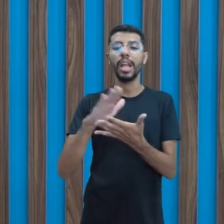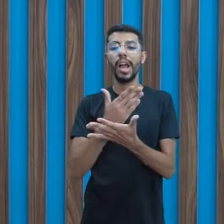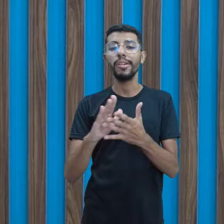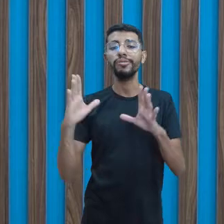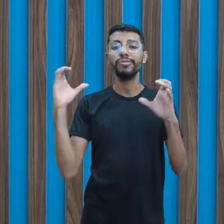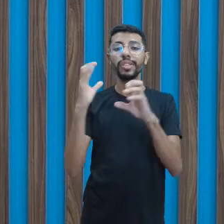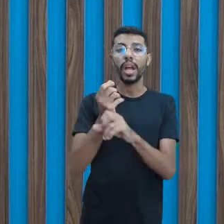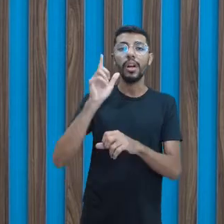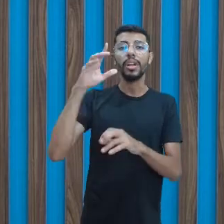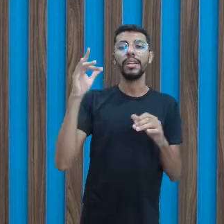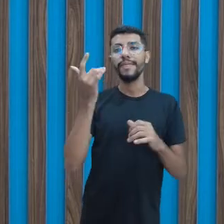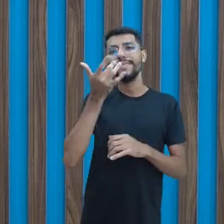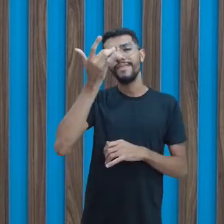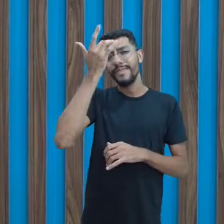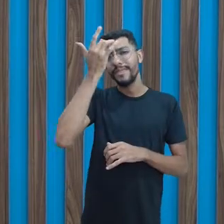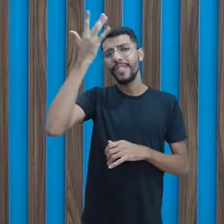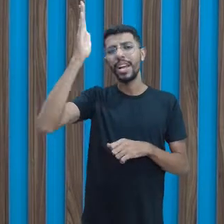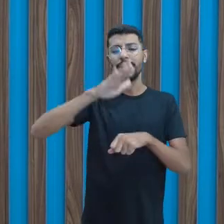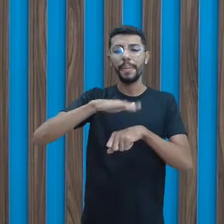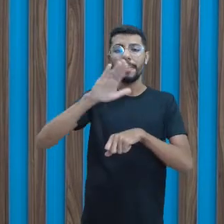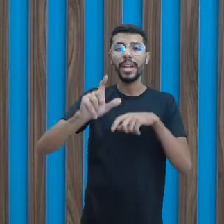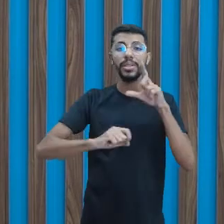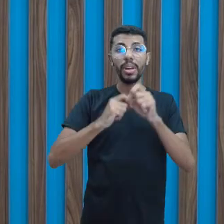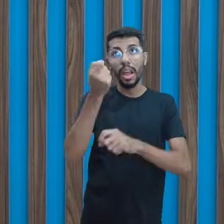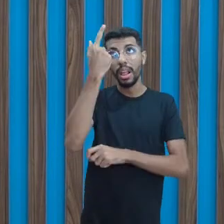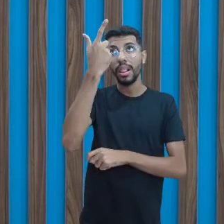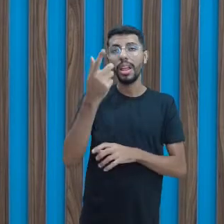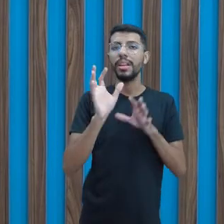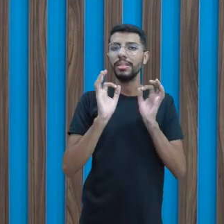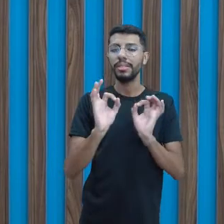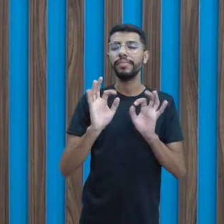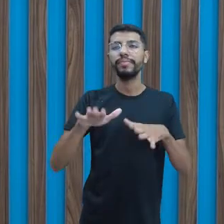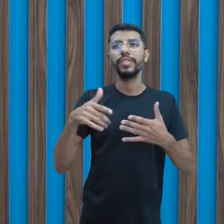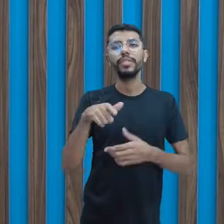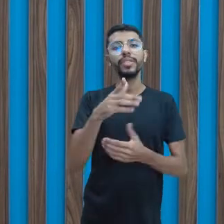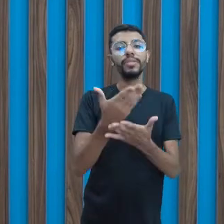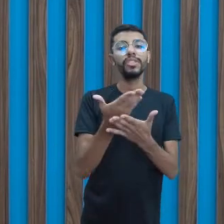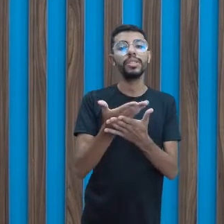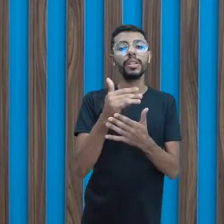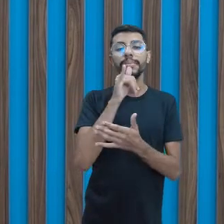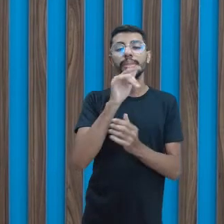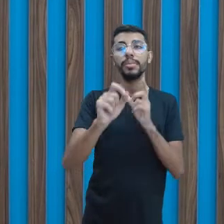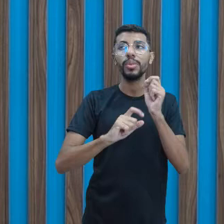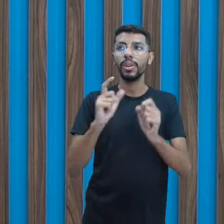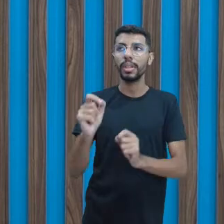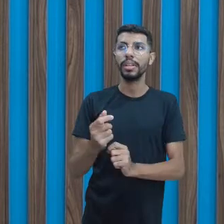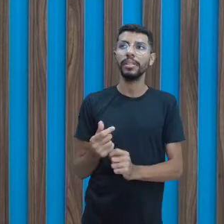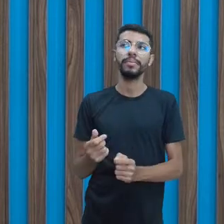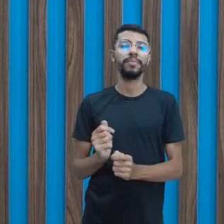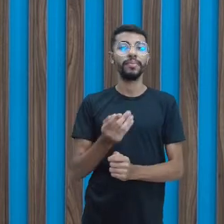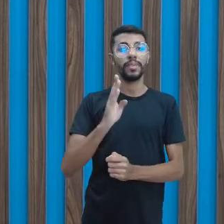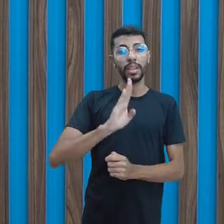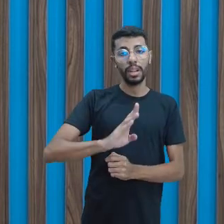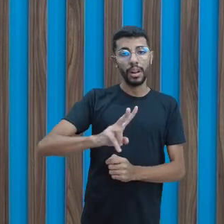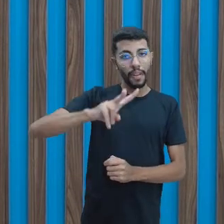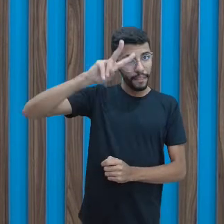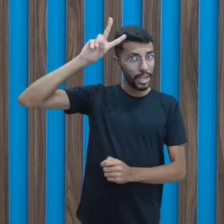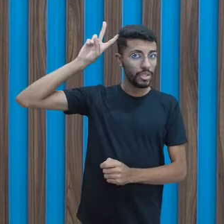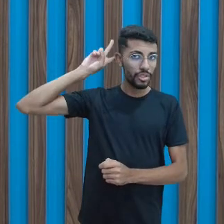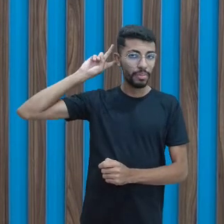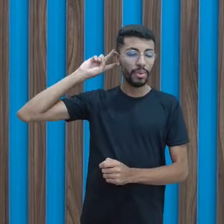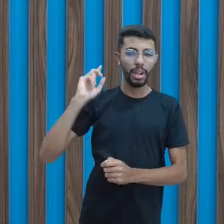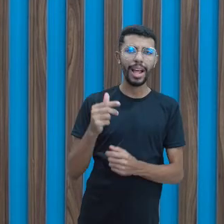que facilitam bastante essa ideia, tá bom? Então, você vai ver, por exemplo, que nos vestibulares, esses assuntos, eles são